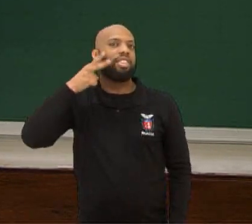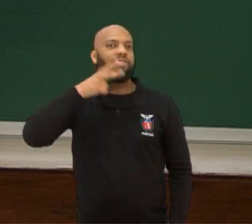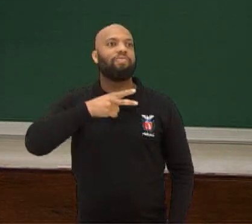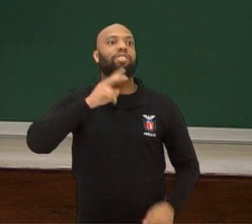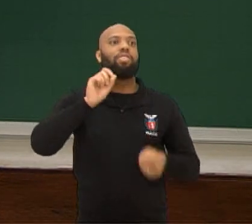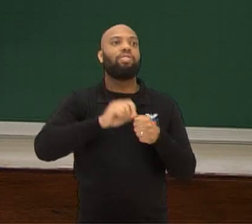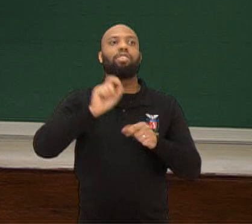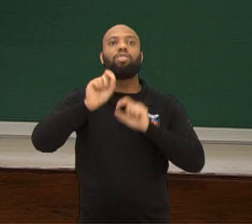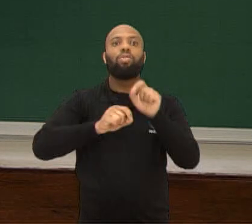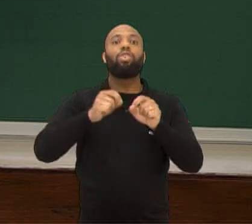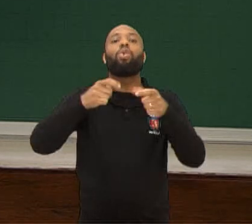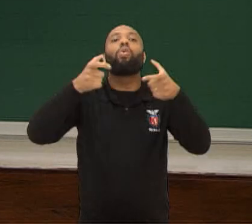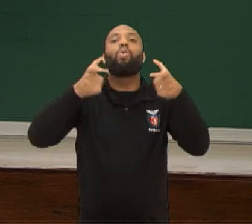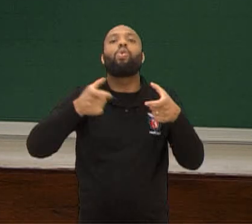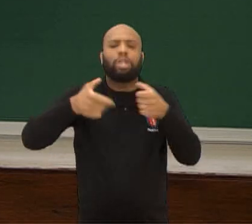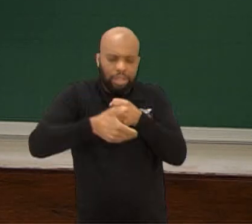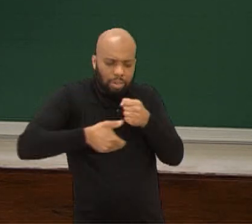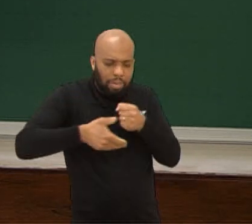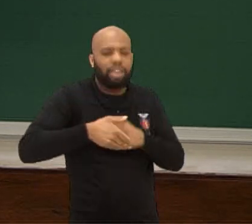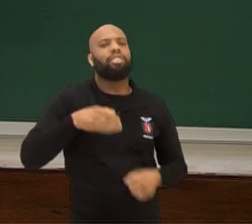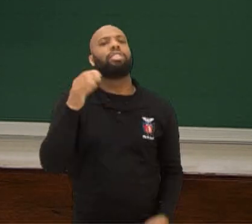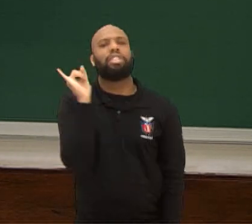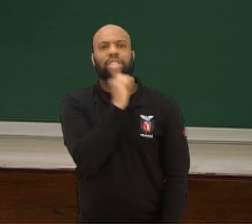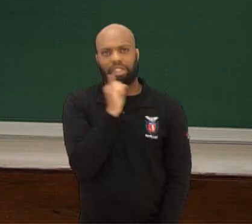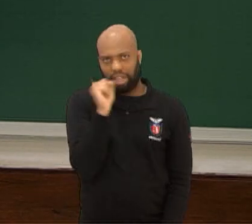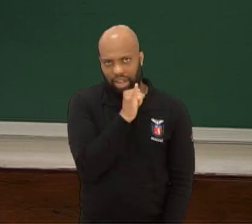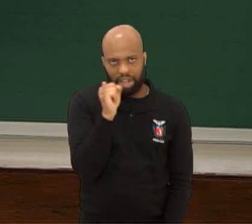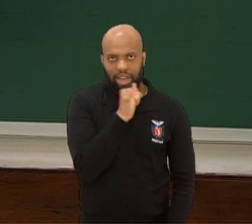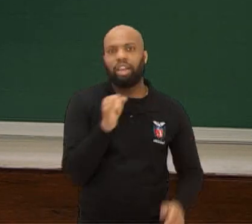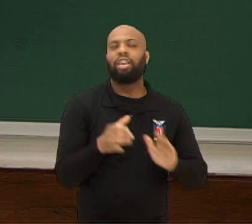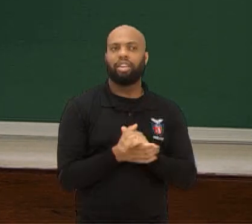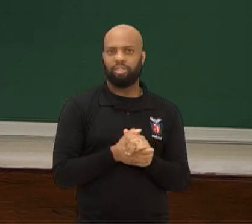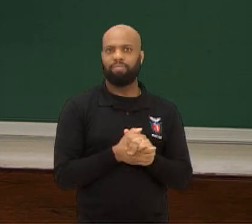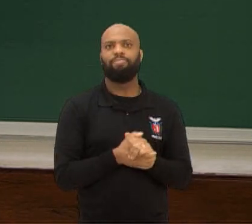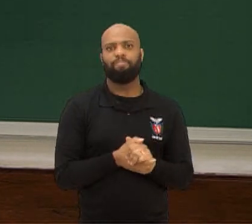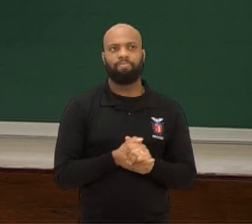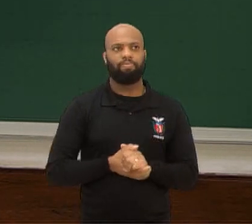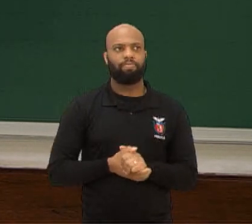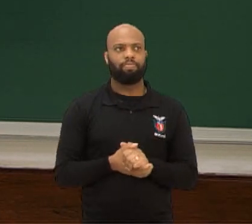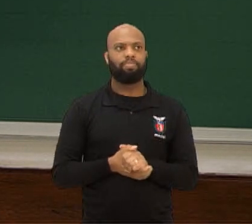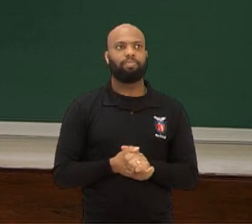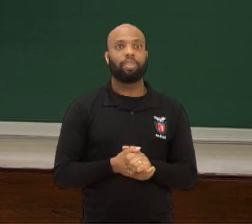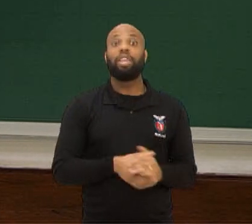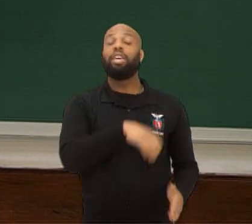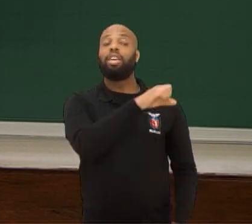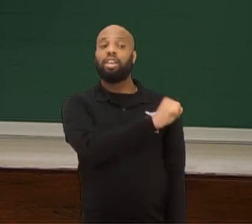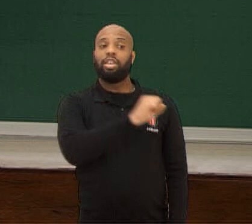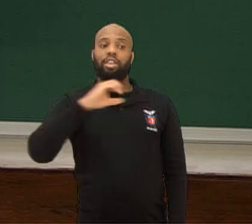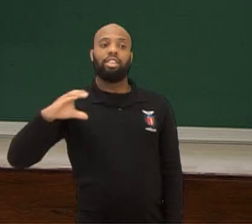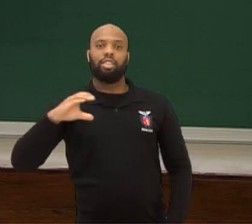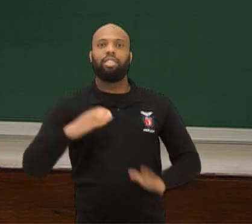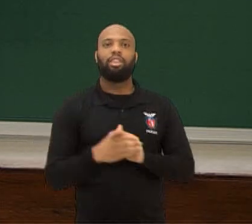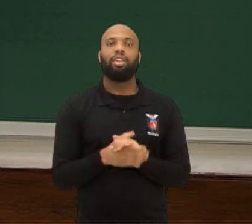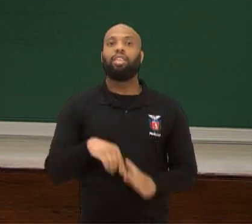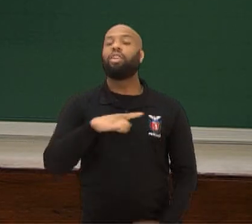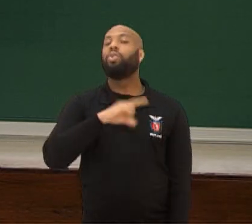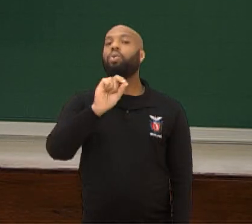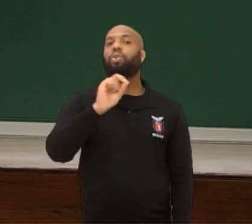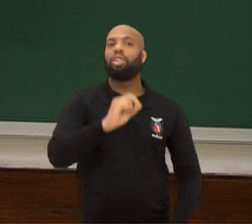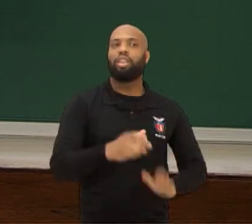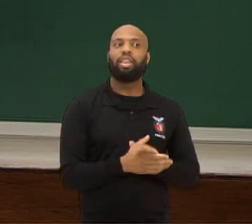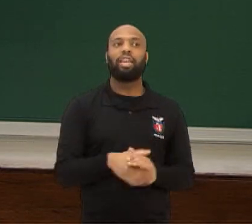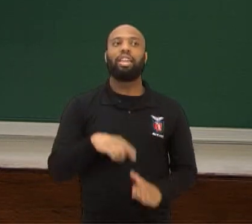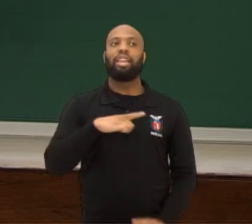é nos italianos, influência cultural italiana na região sul. Em Santa Catarina, nós vamos ter ali